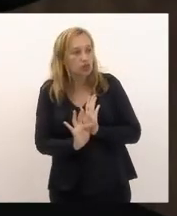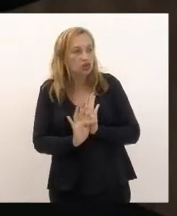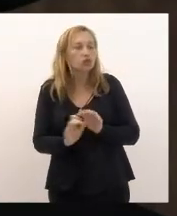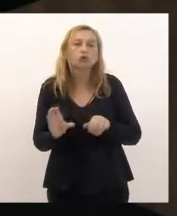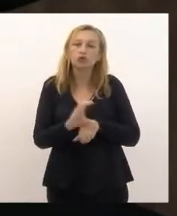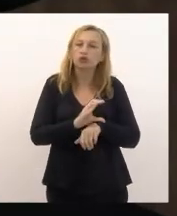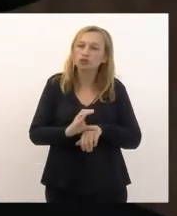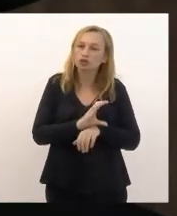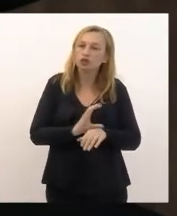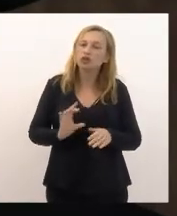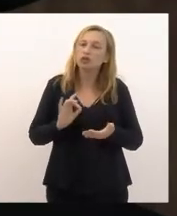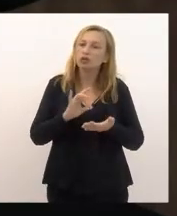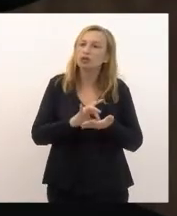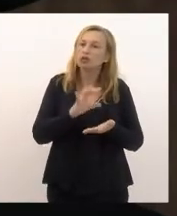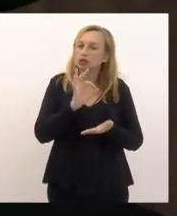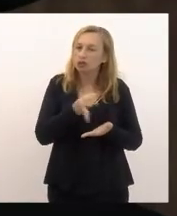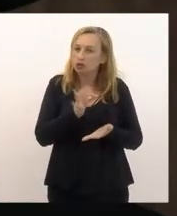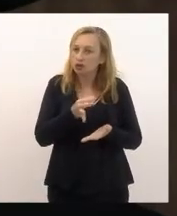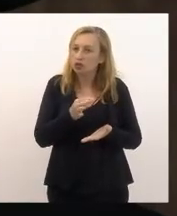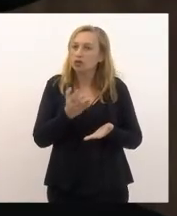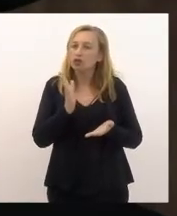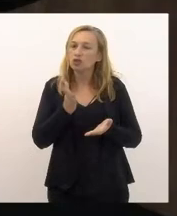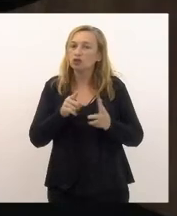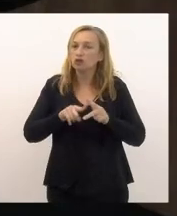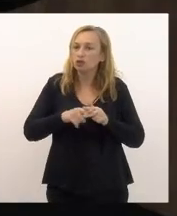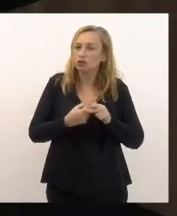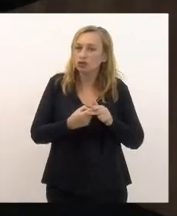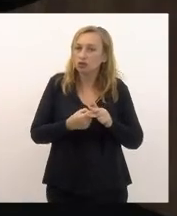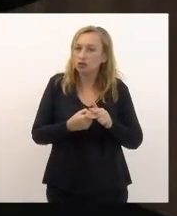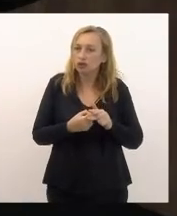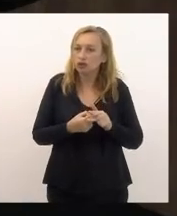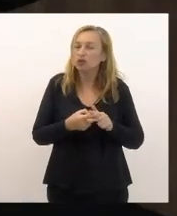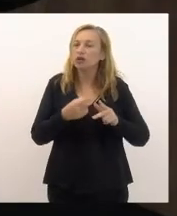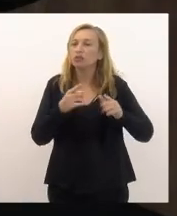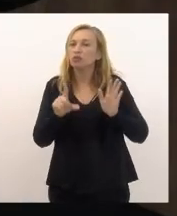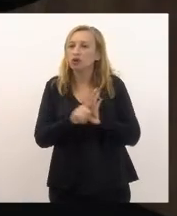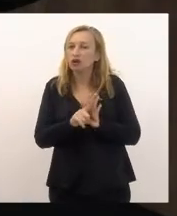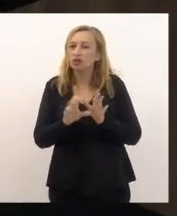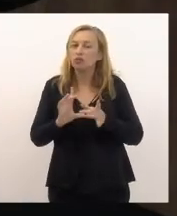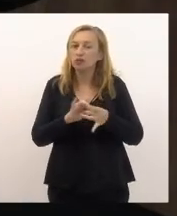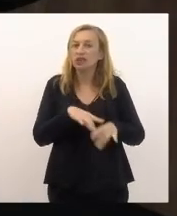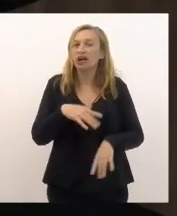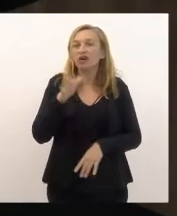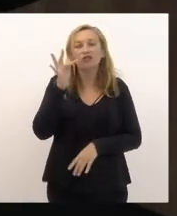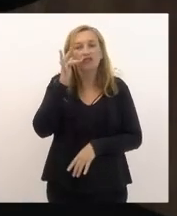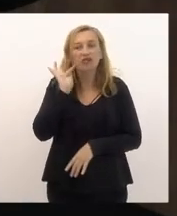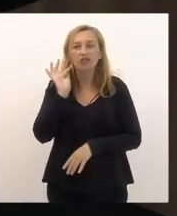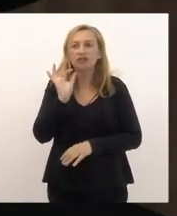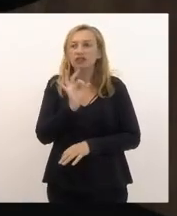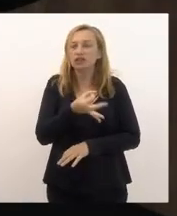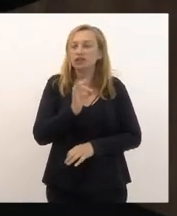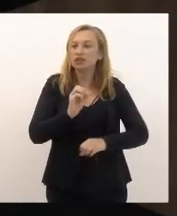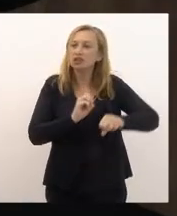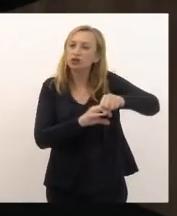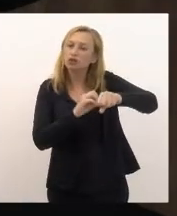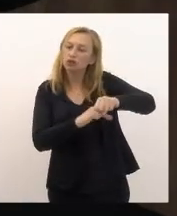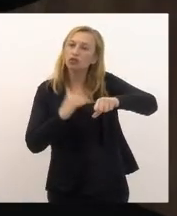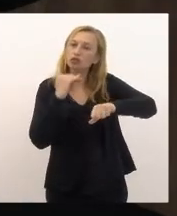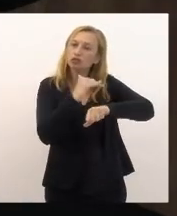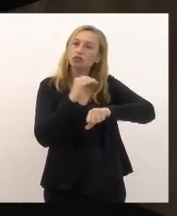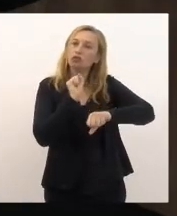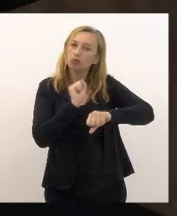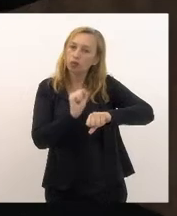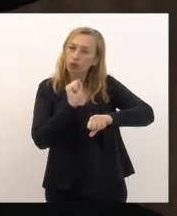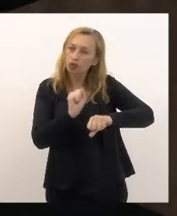constitucional que dá origem à matéria e que hoje foi regulamentado por lei complementar, Flávio, para garantir que o fundo possa ser